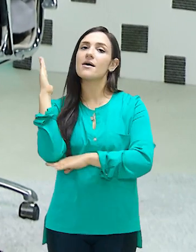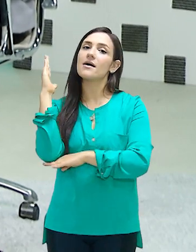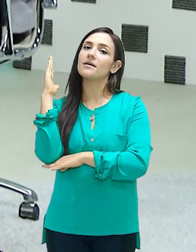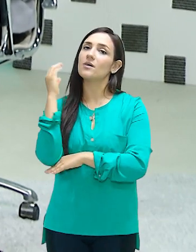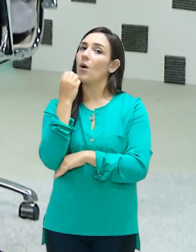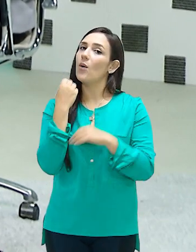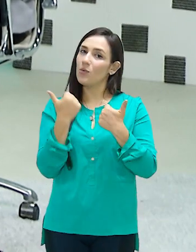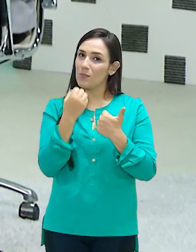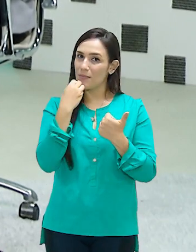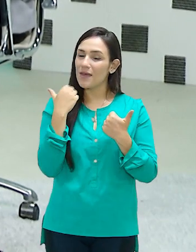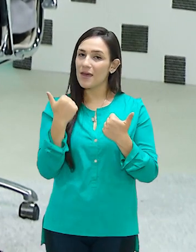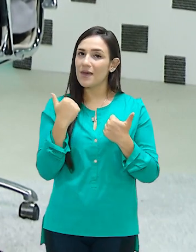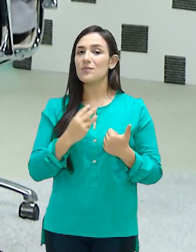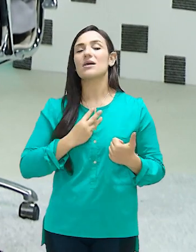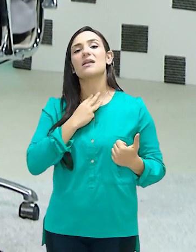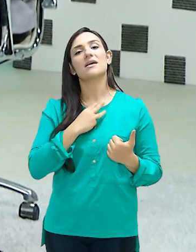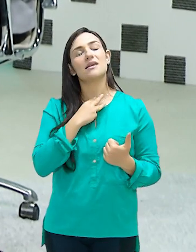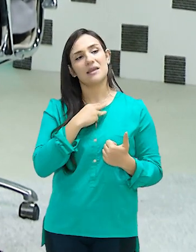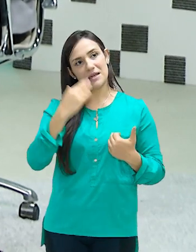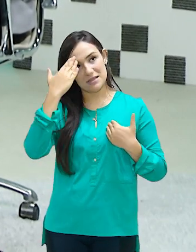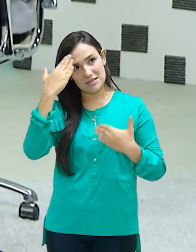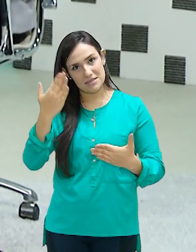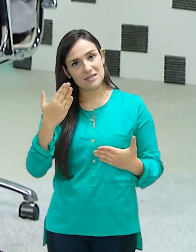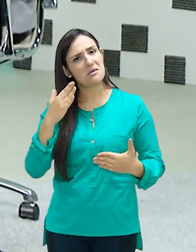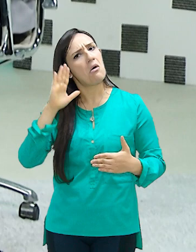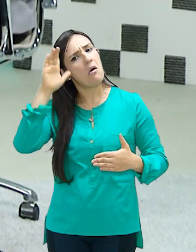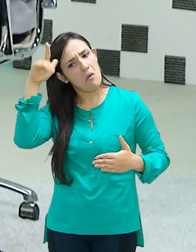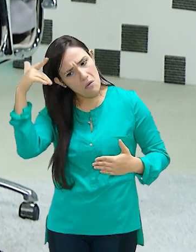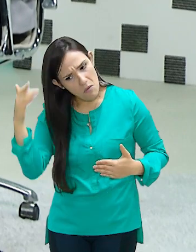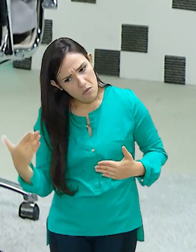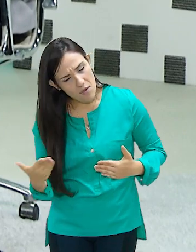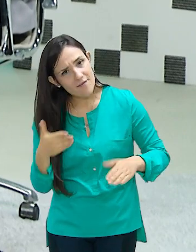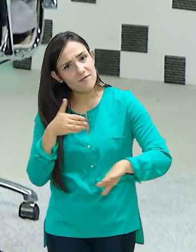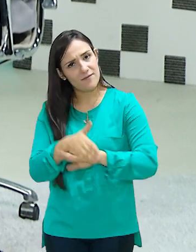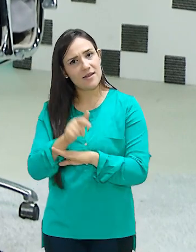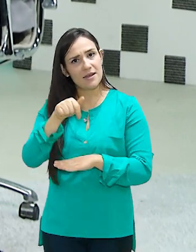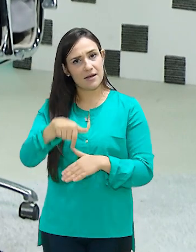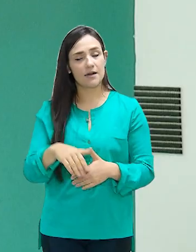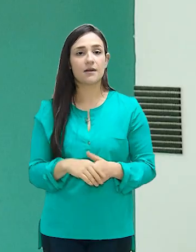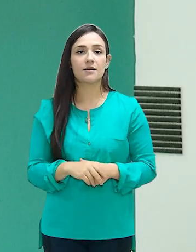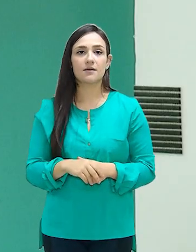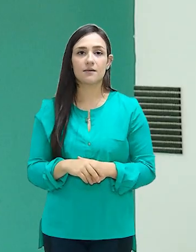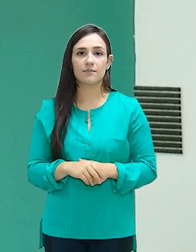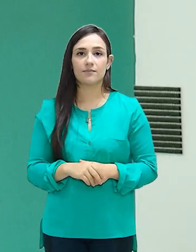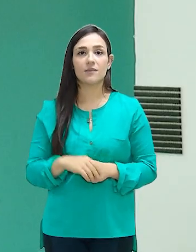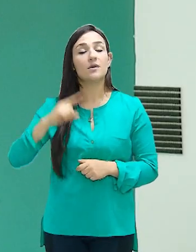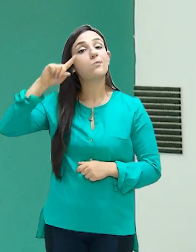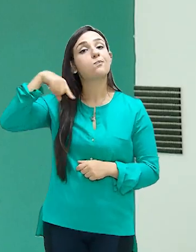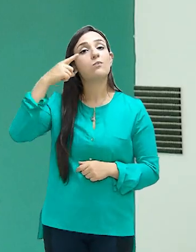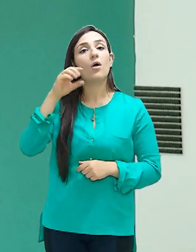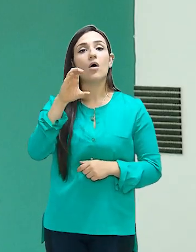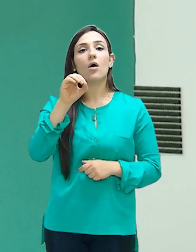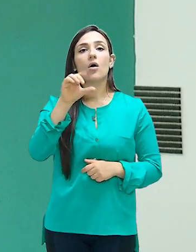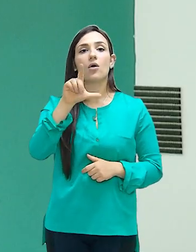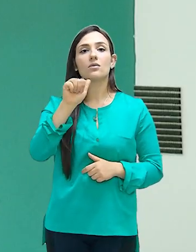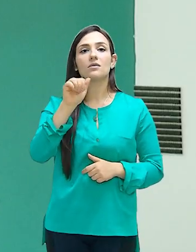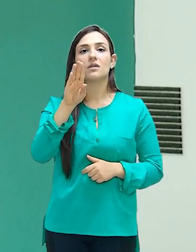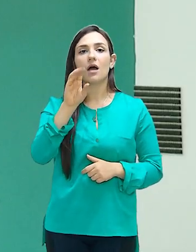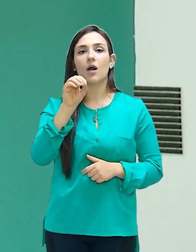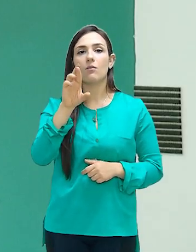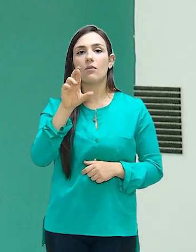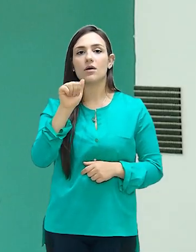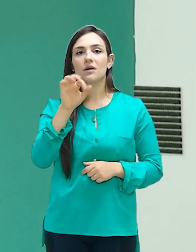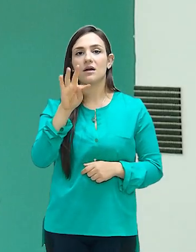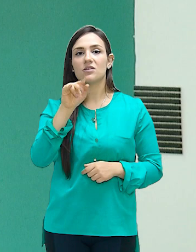agradecer de estar aqui no seu programa. É uma honra para mim estar aqui no seu programa. A advocacia colaborativa,